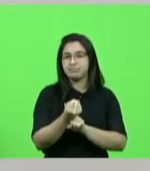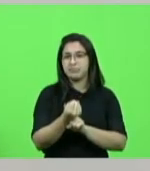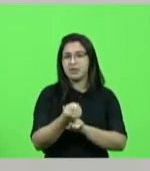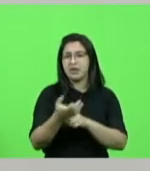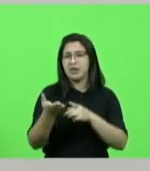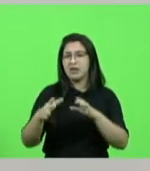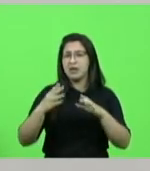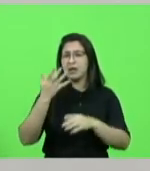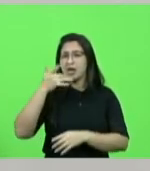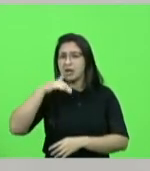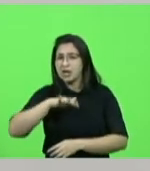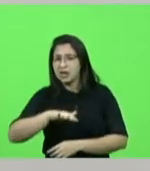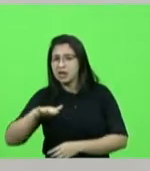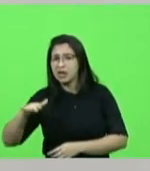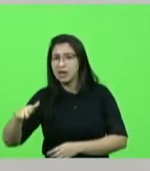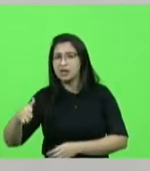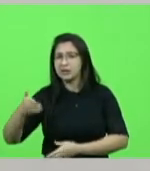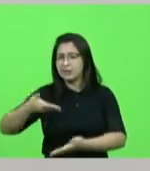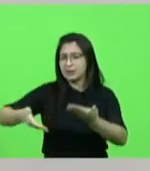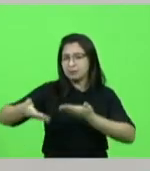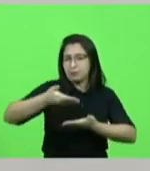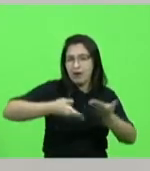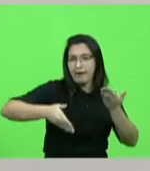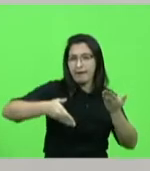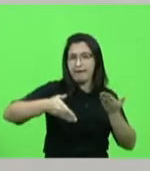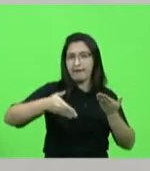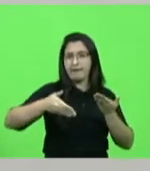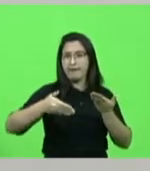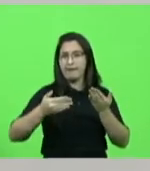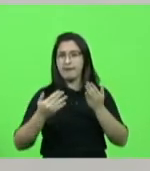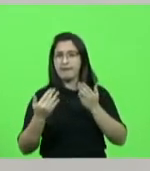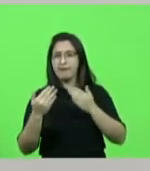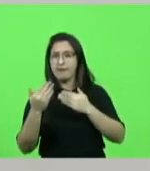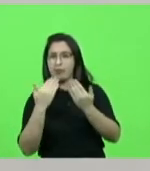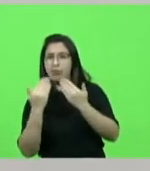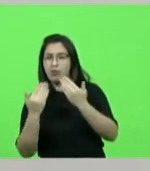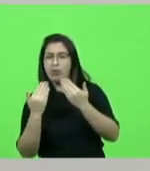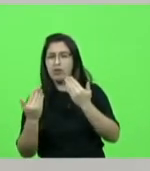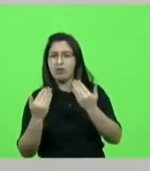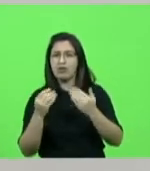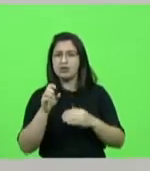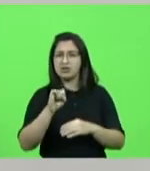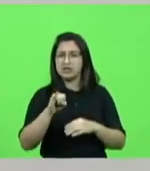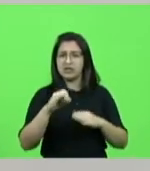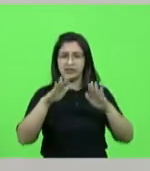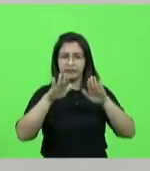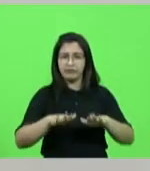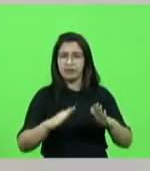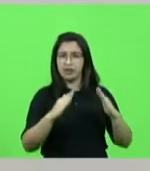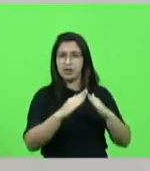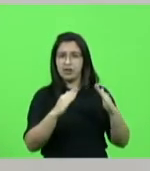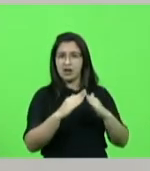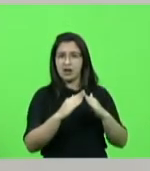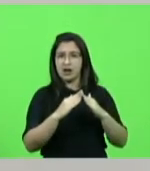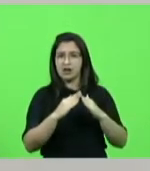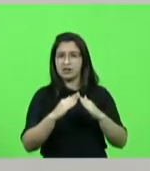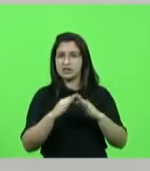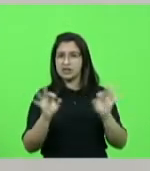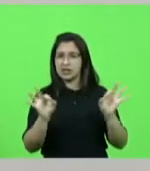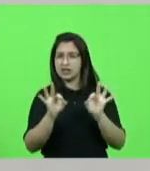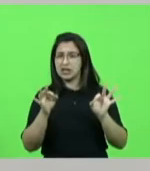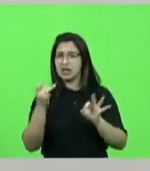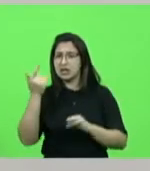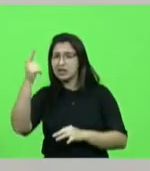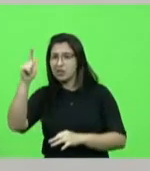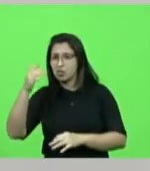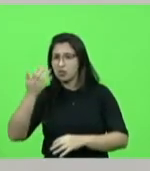vão se socializar, se mantiverem-se em casa, se não tiver, não interagirem com outras